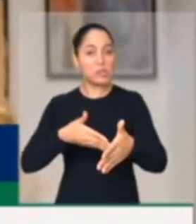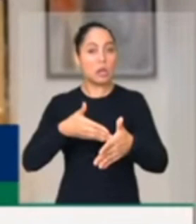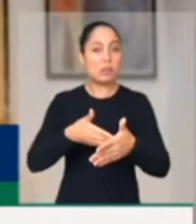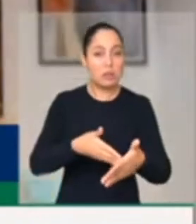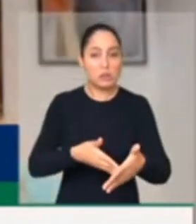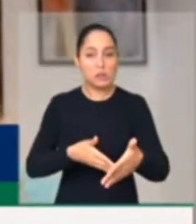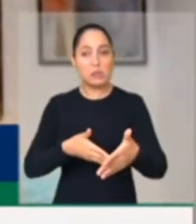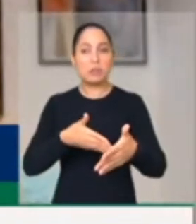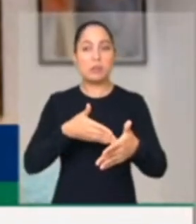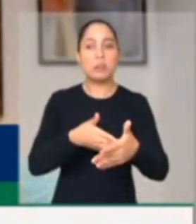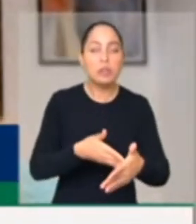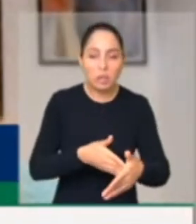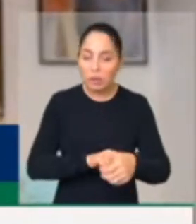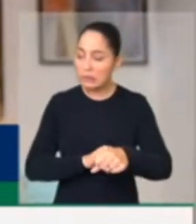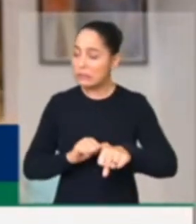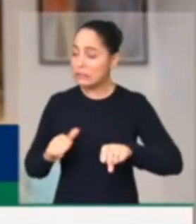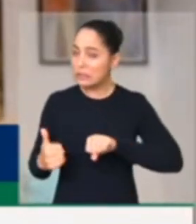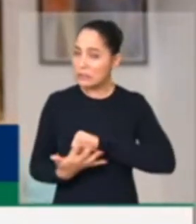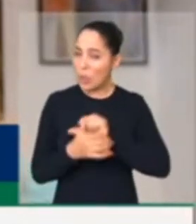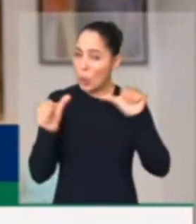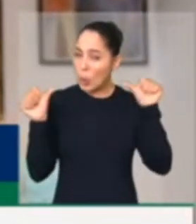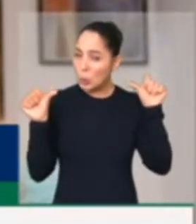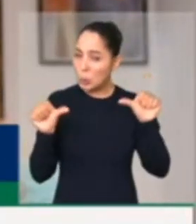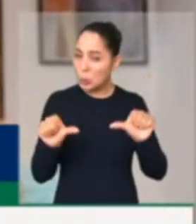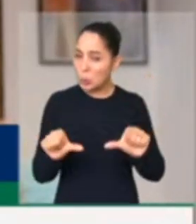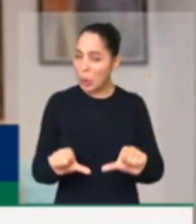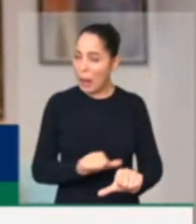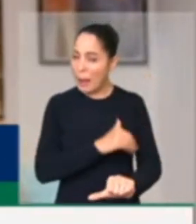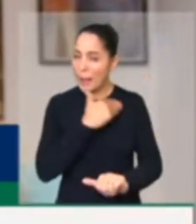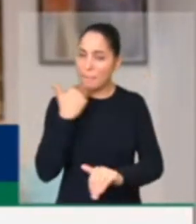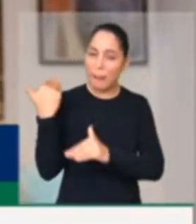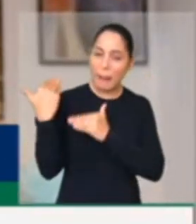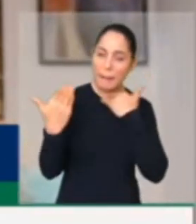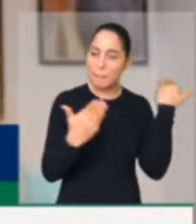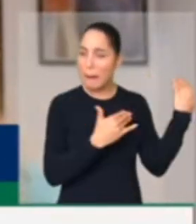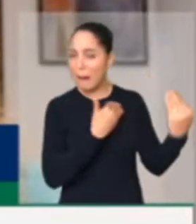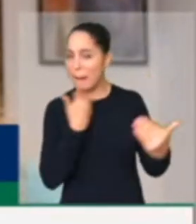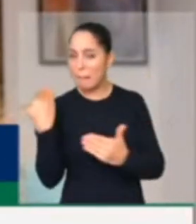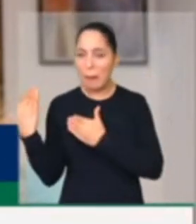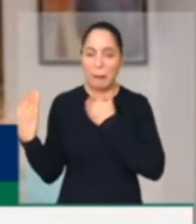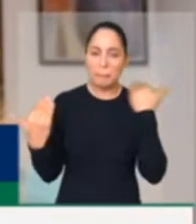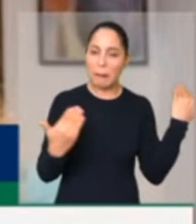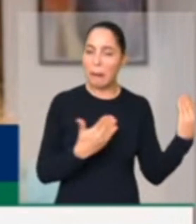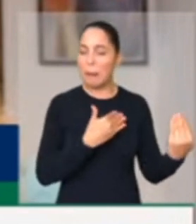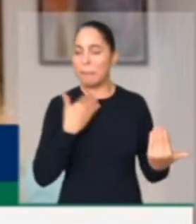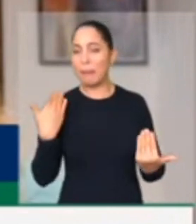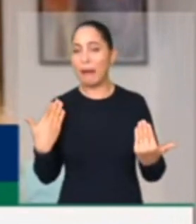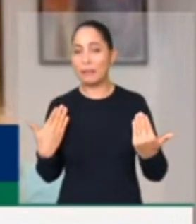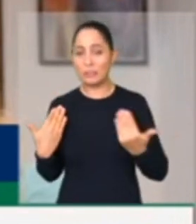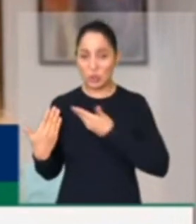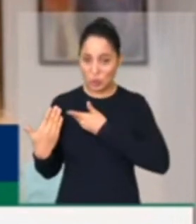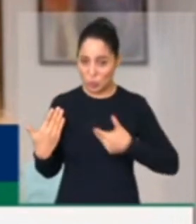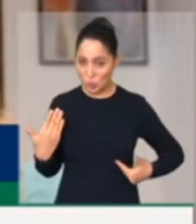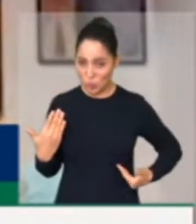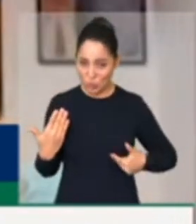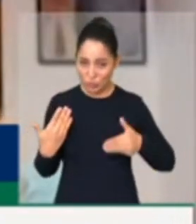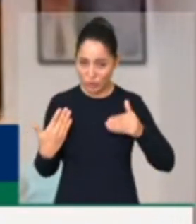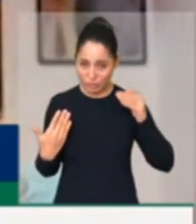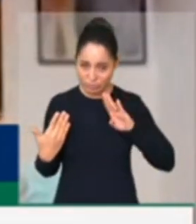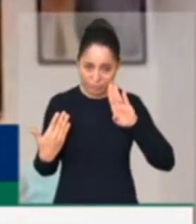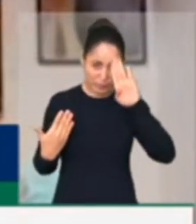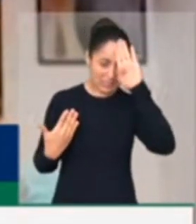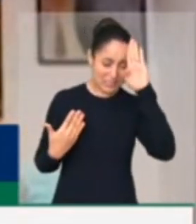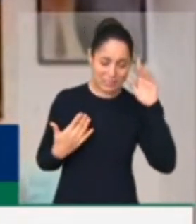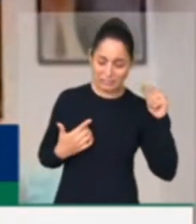as mortes e a inoperância do governo brasileiro no enfrentamento desse sofrimento e